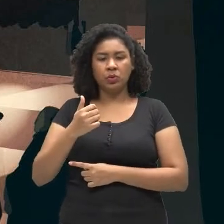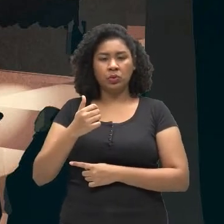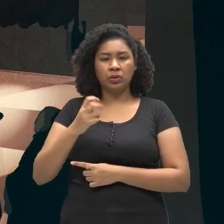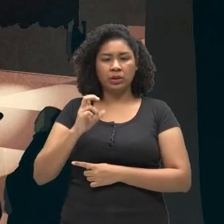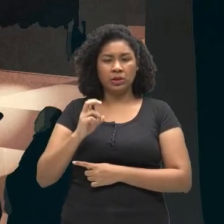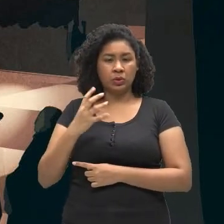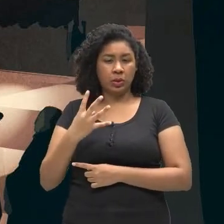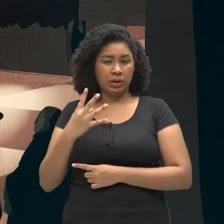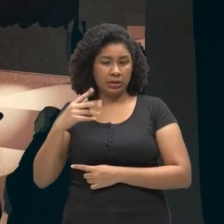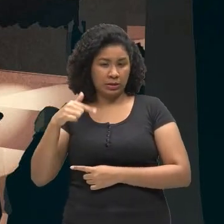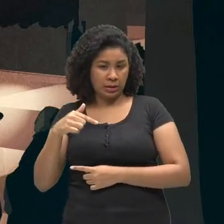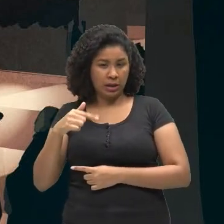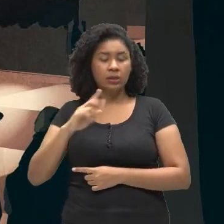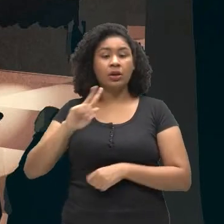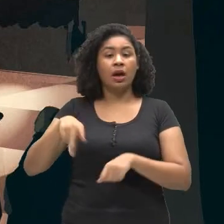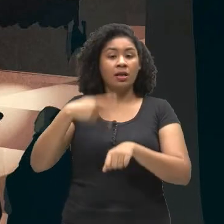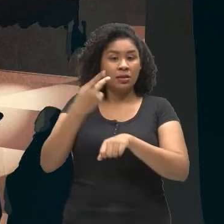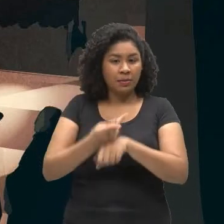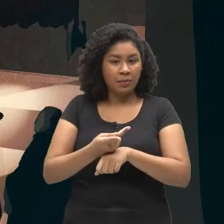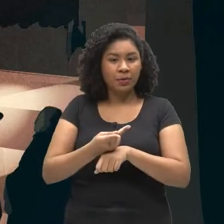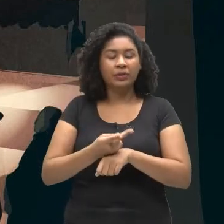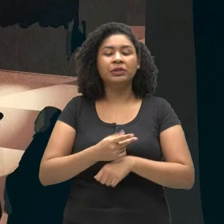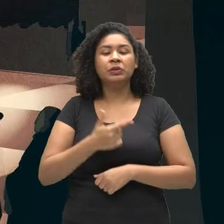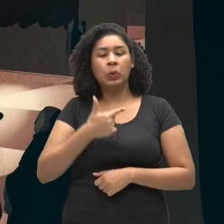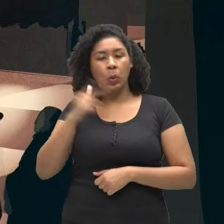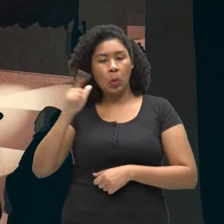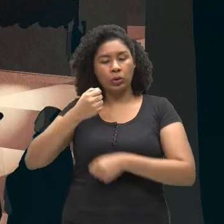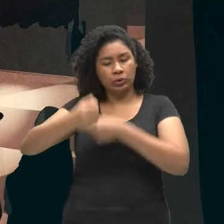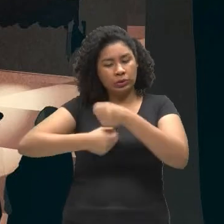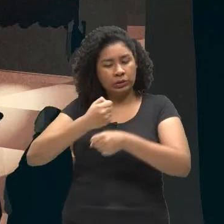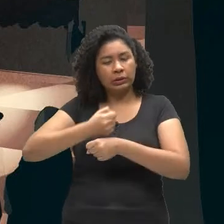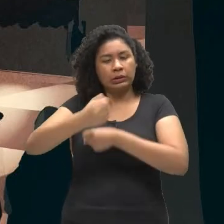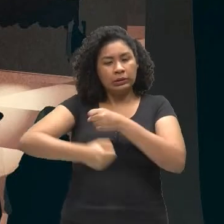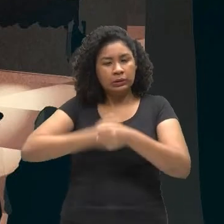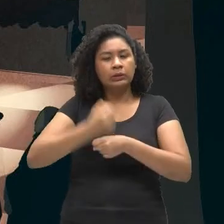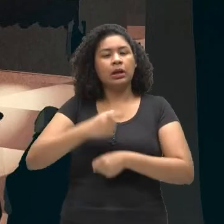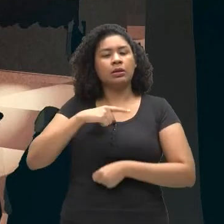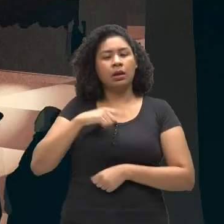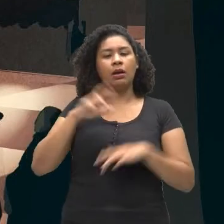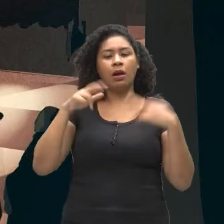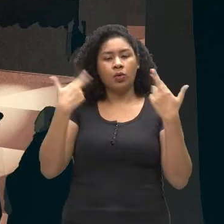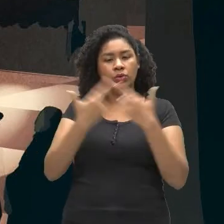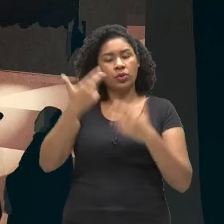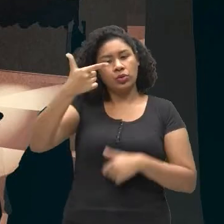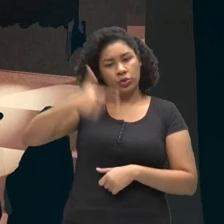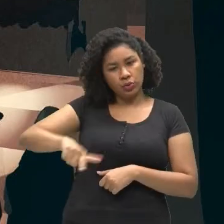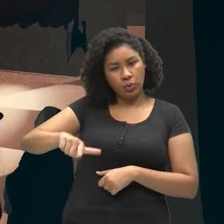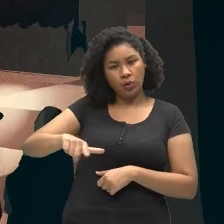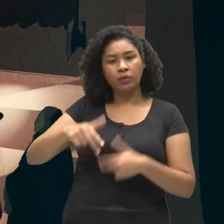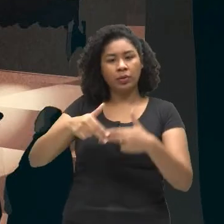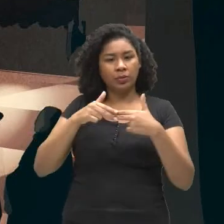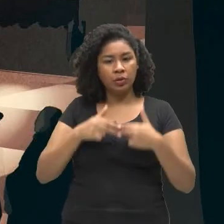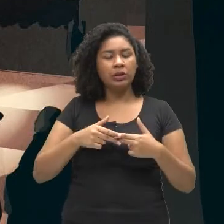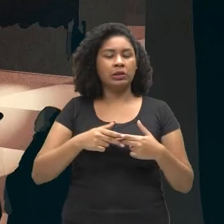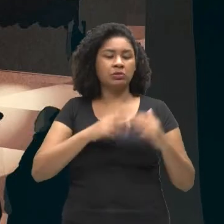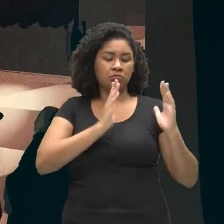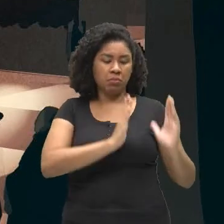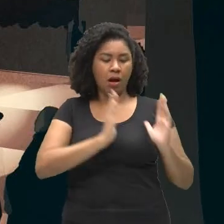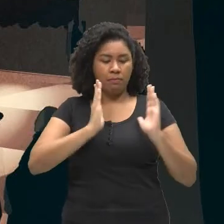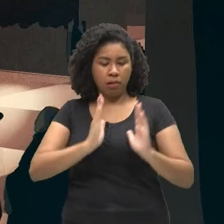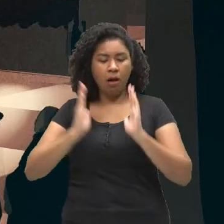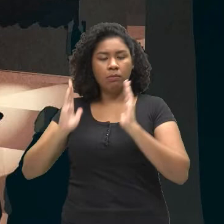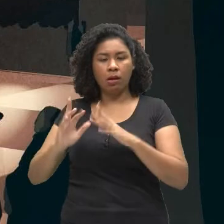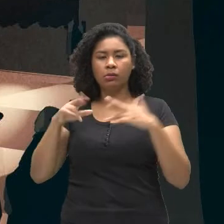1551 e 52, entre 1562 e 63. Então, nós temos 3 momentos do concílio que